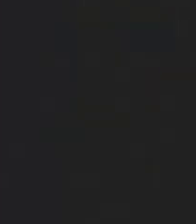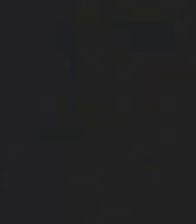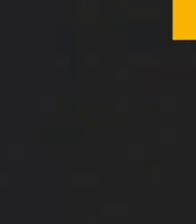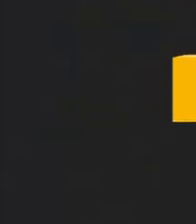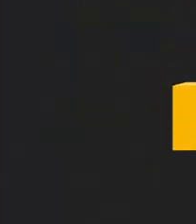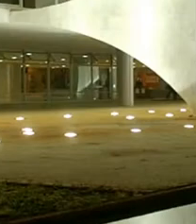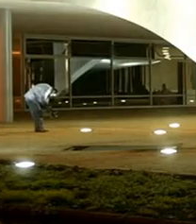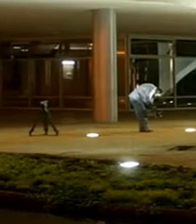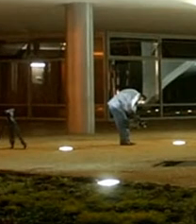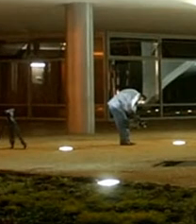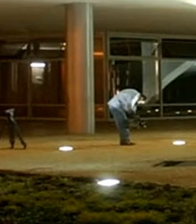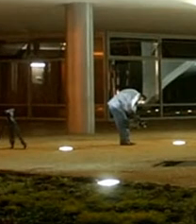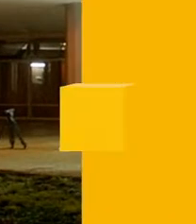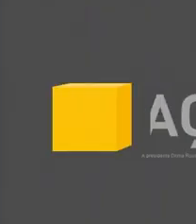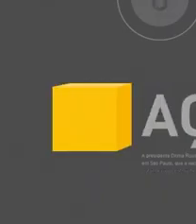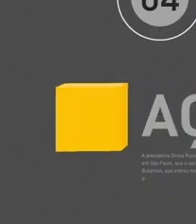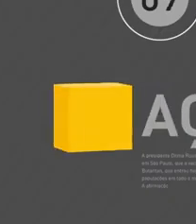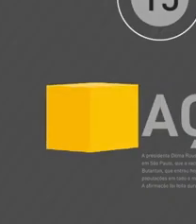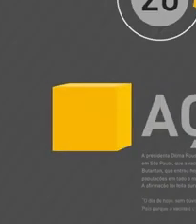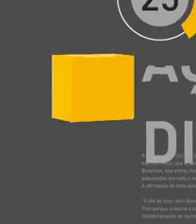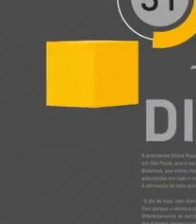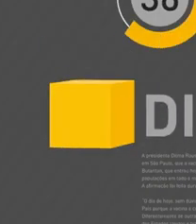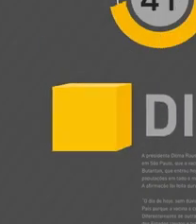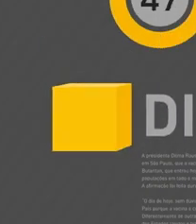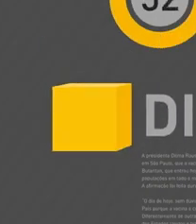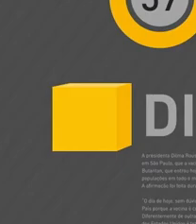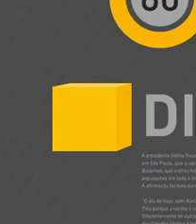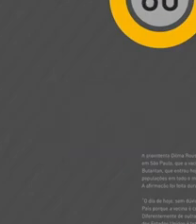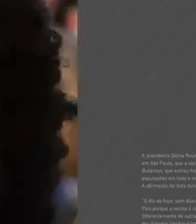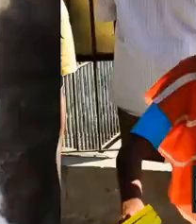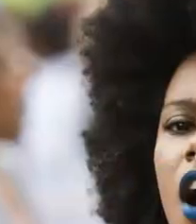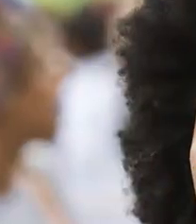Tchau. Tchau. Tchau.